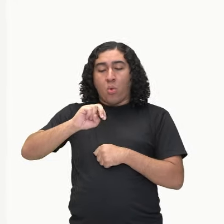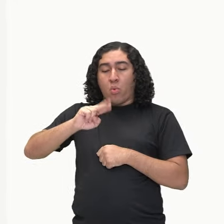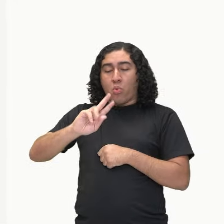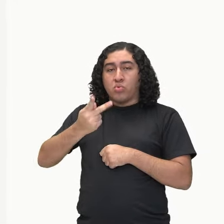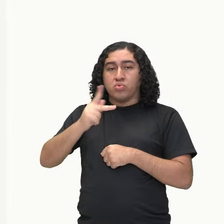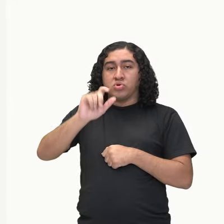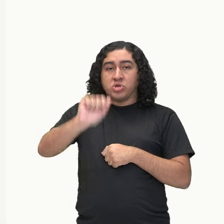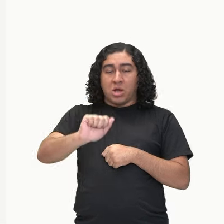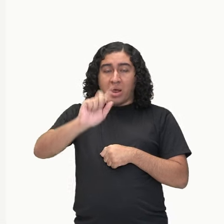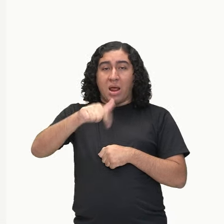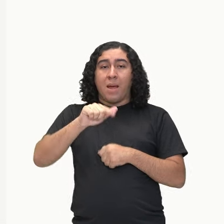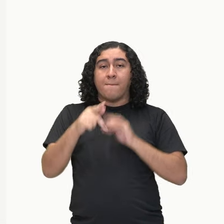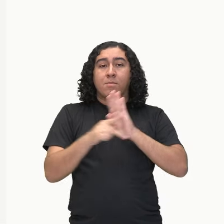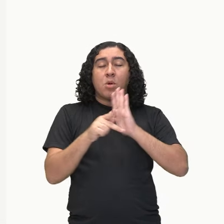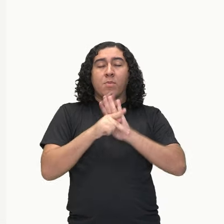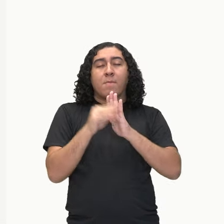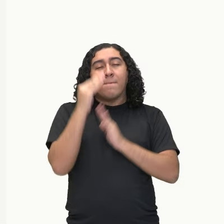por